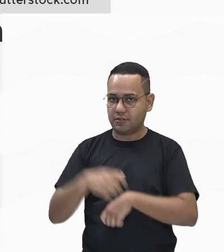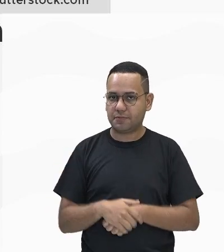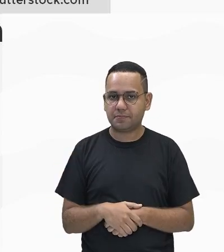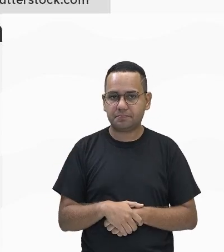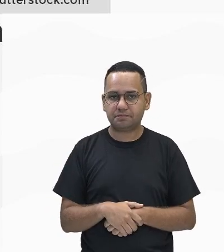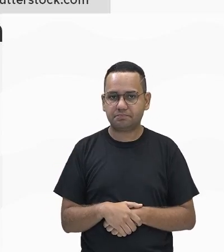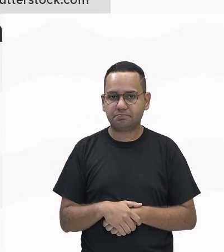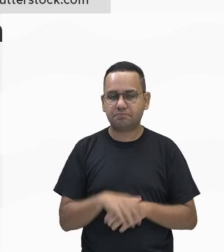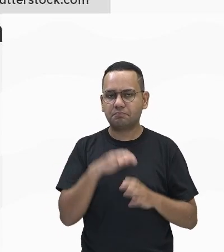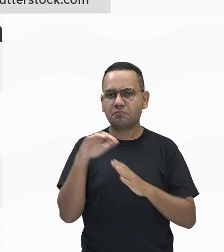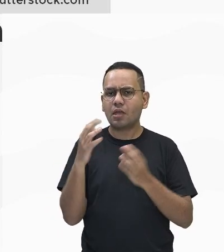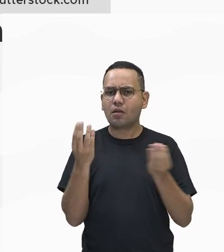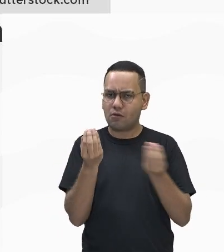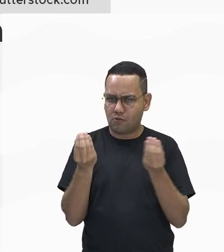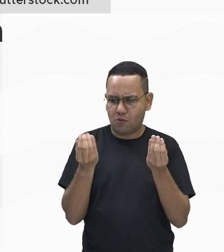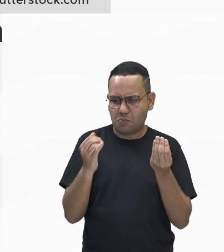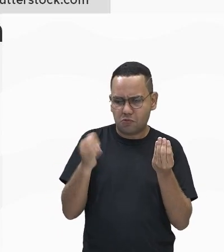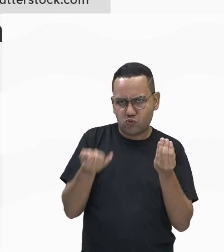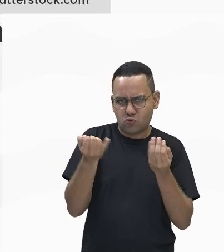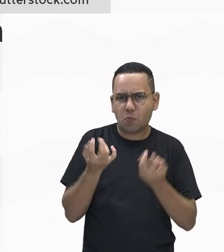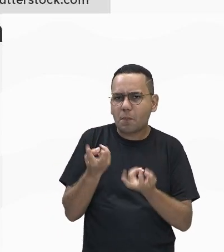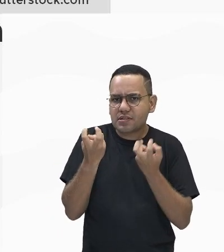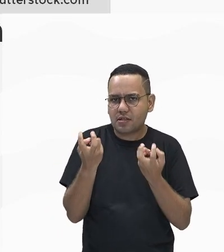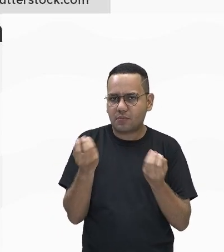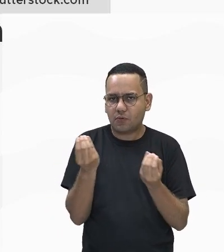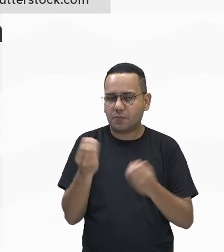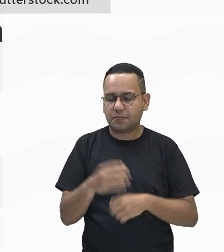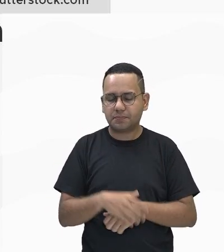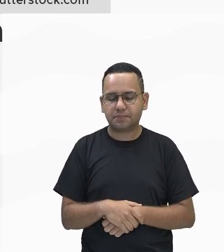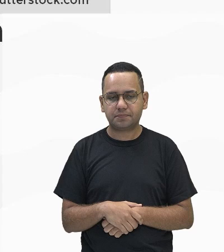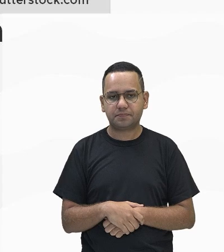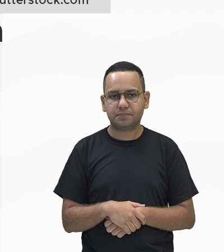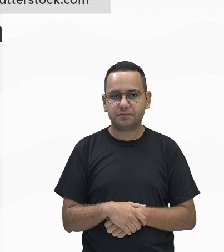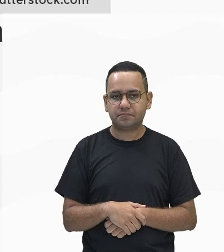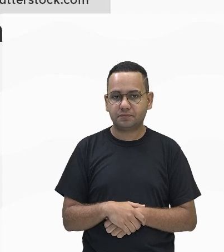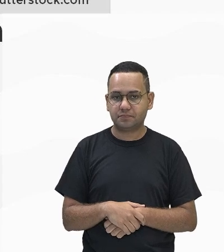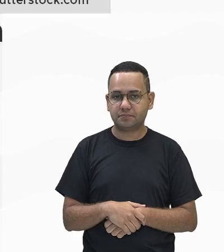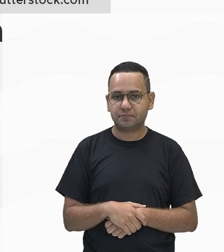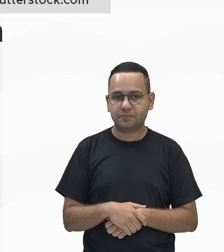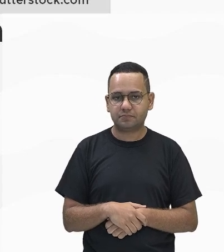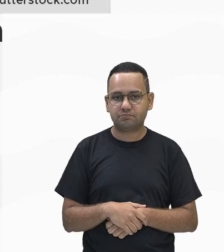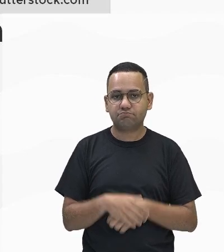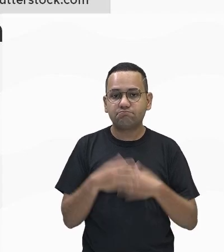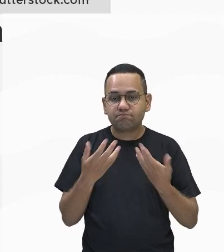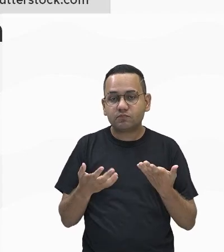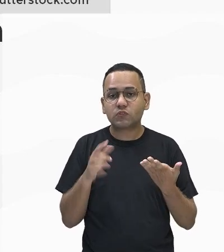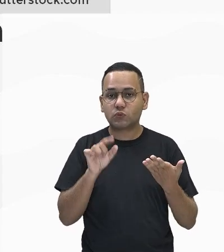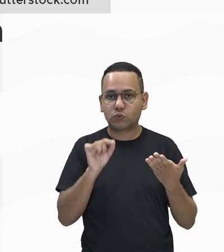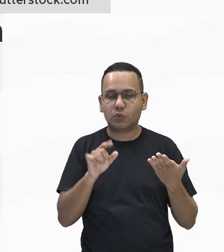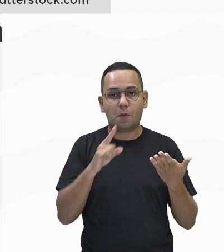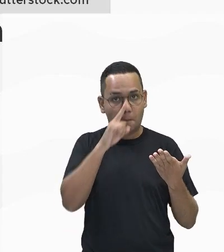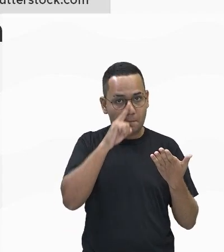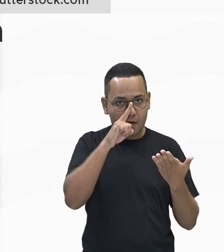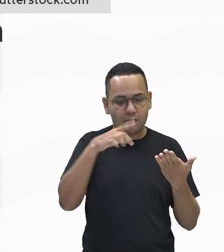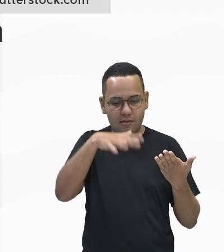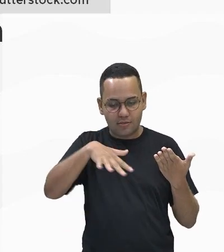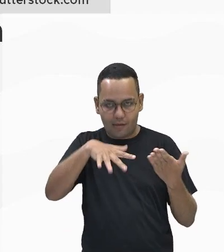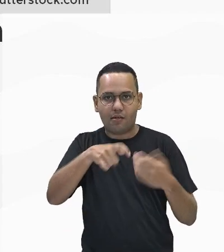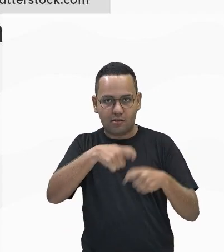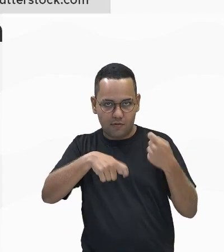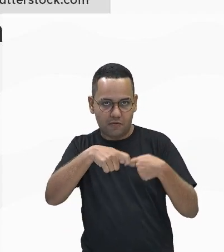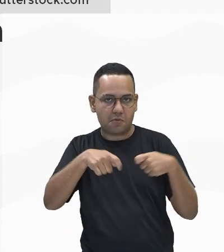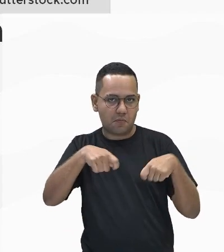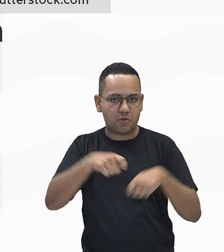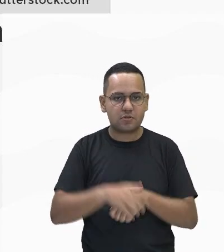onde é que a gente vai ver juros, né? Considerando os vilões das finanças com base na quantidade de juros que podem